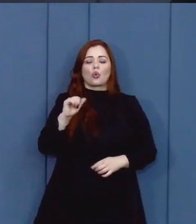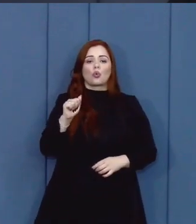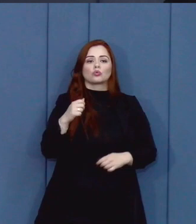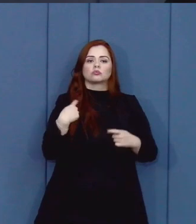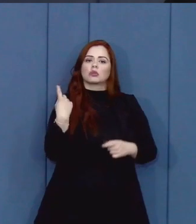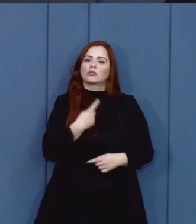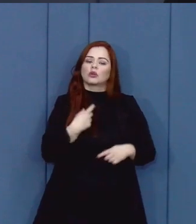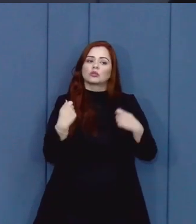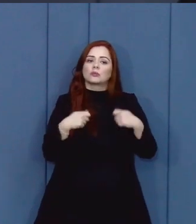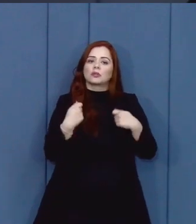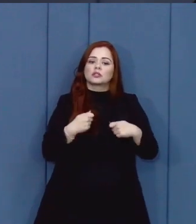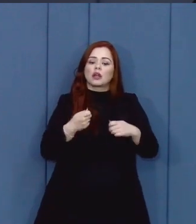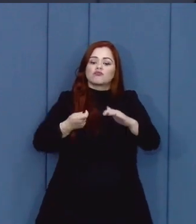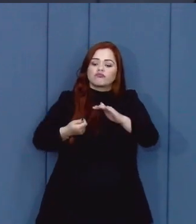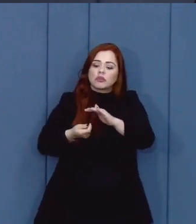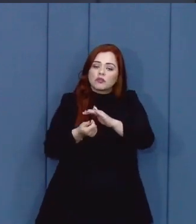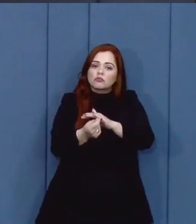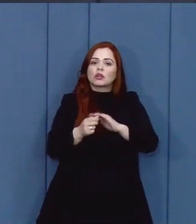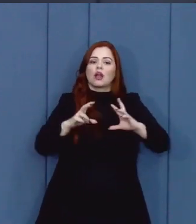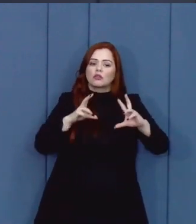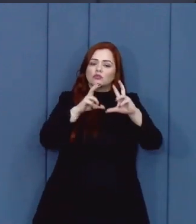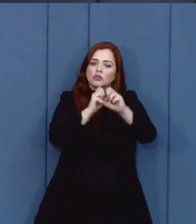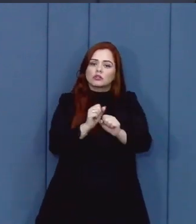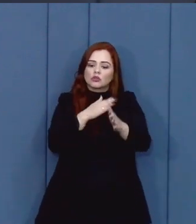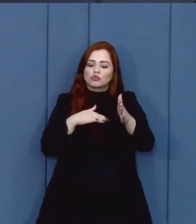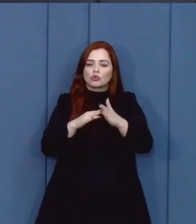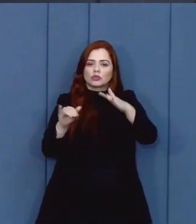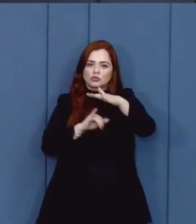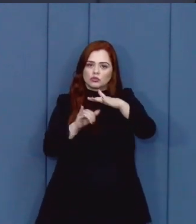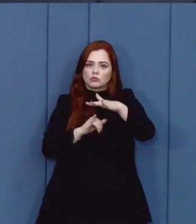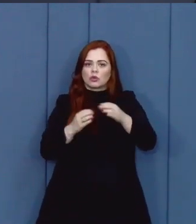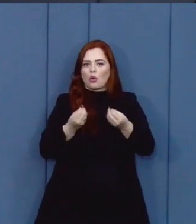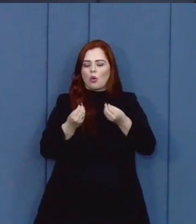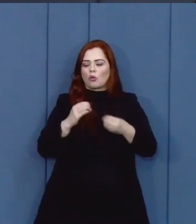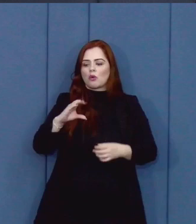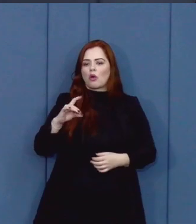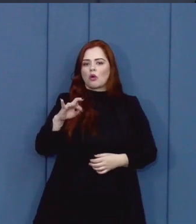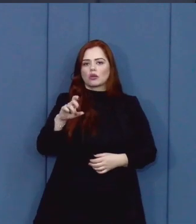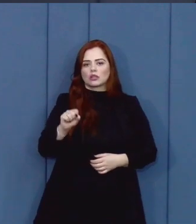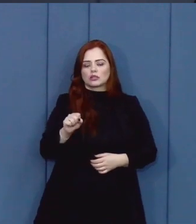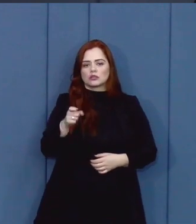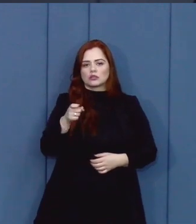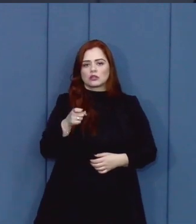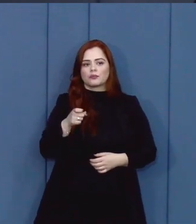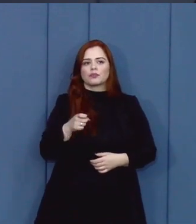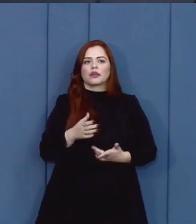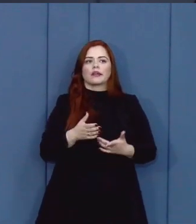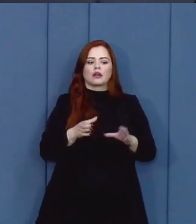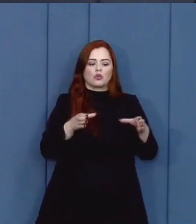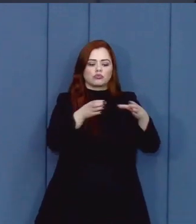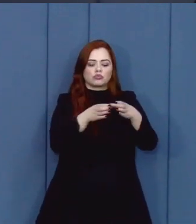gente ter investimento no fortalecimento das instituições, né? Como o próprio Codex. As